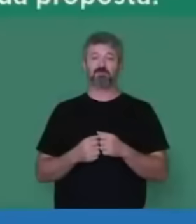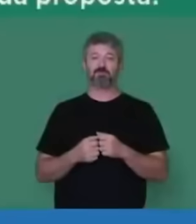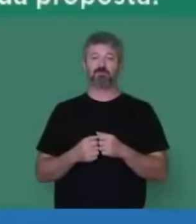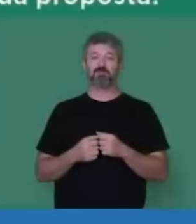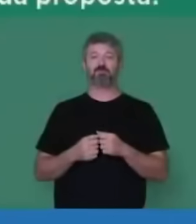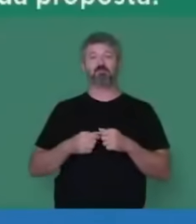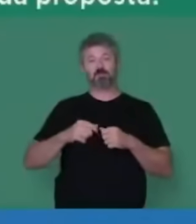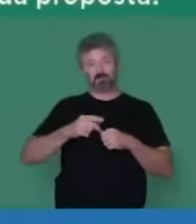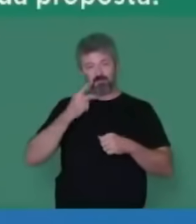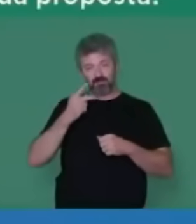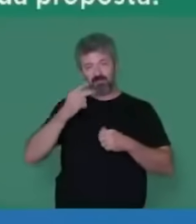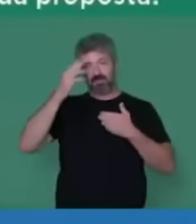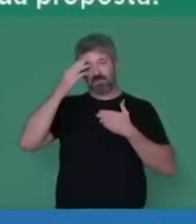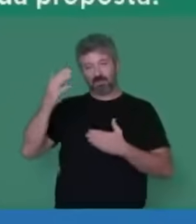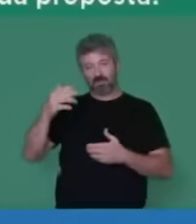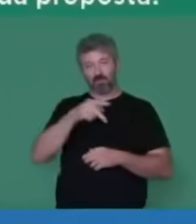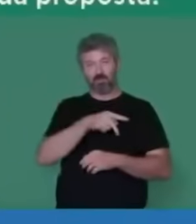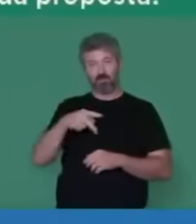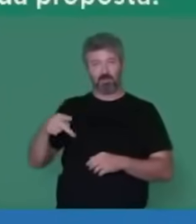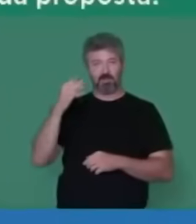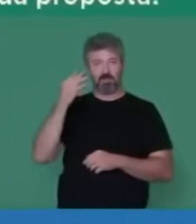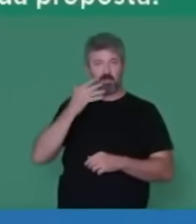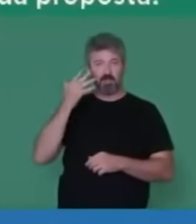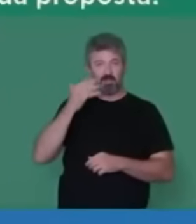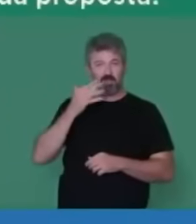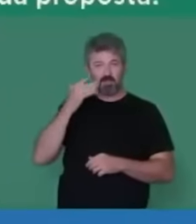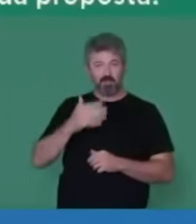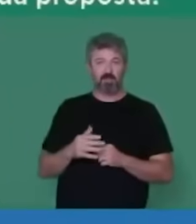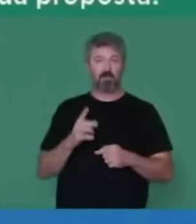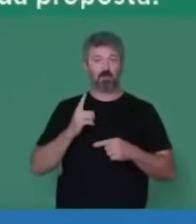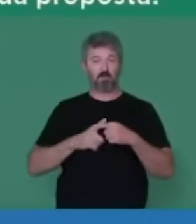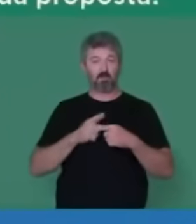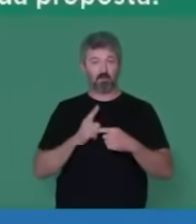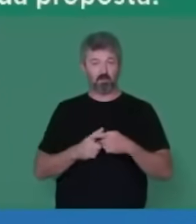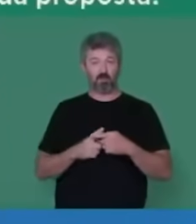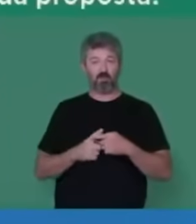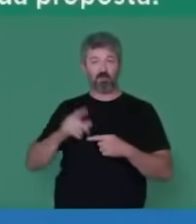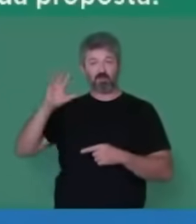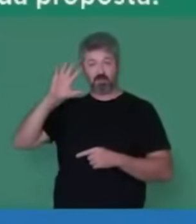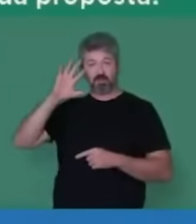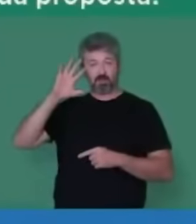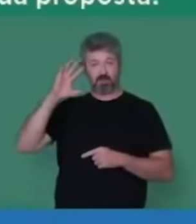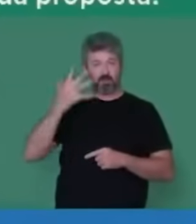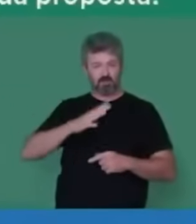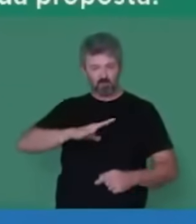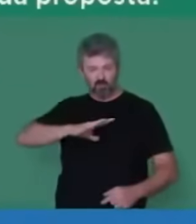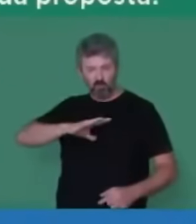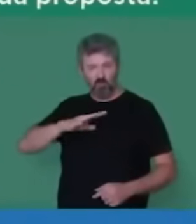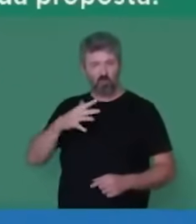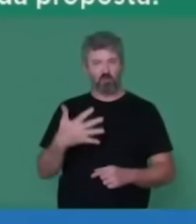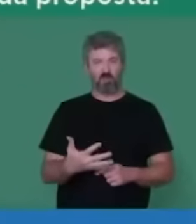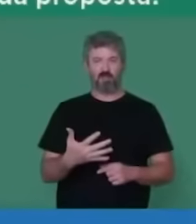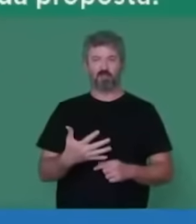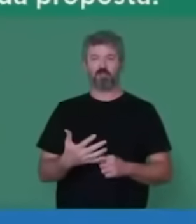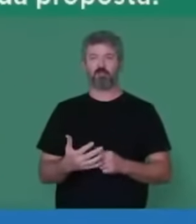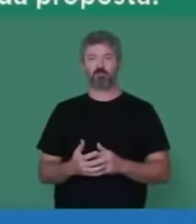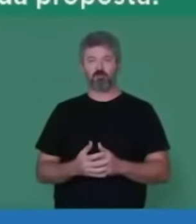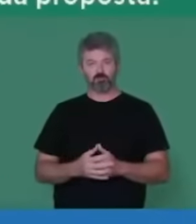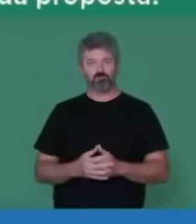de agradecer ao presidente Arthur Lira, porque se determinou, teve a coragem